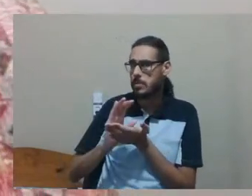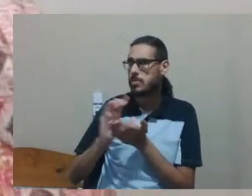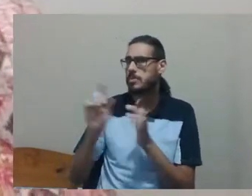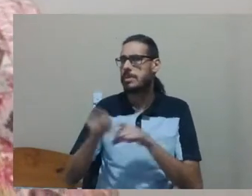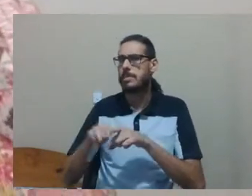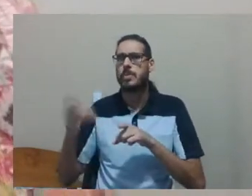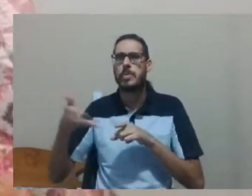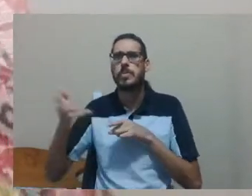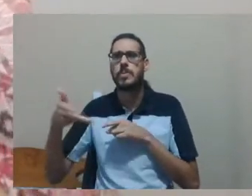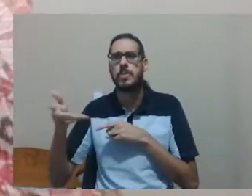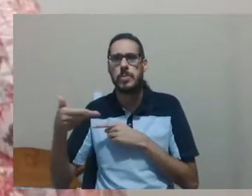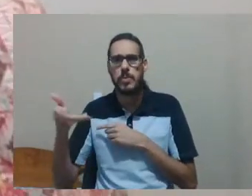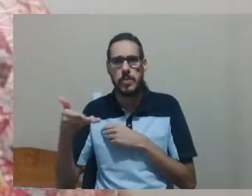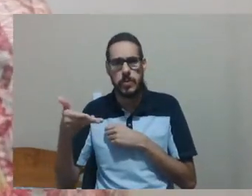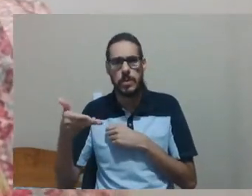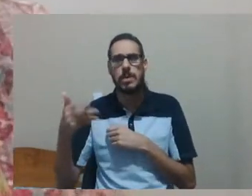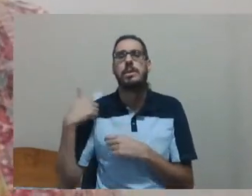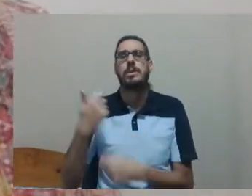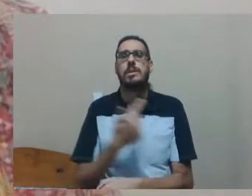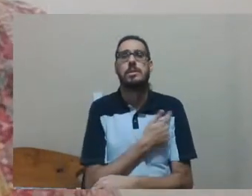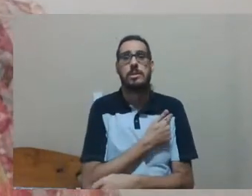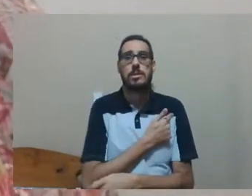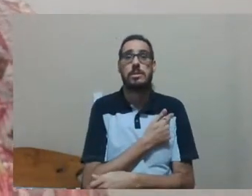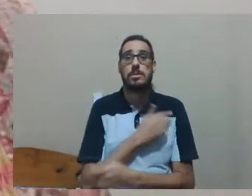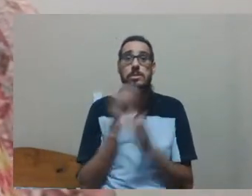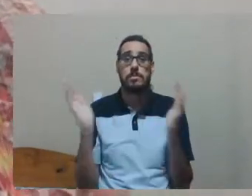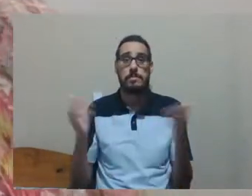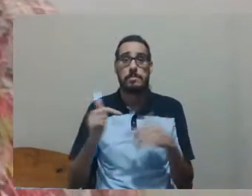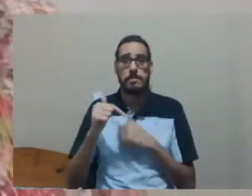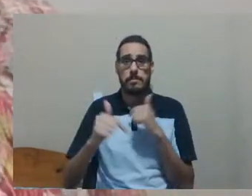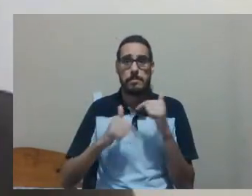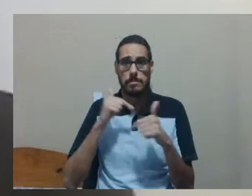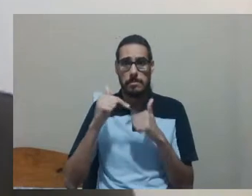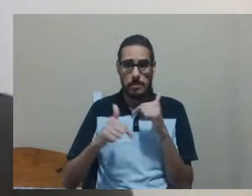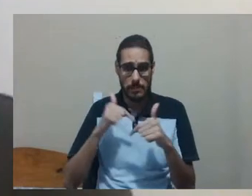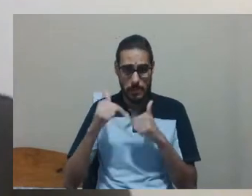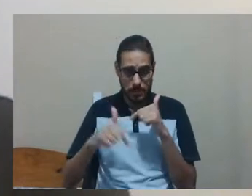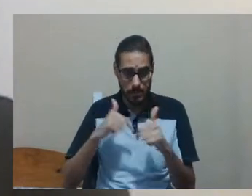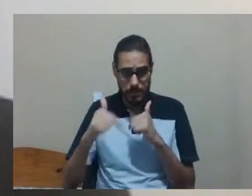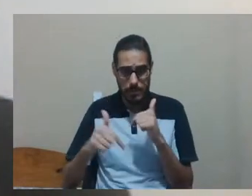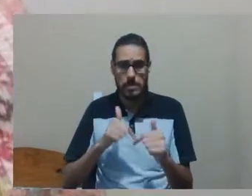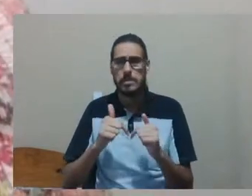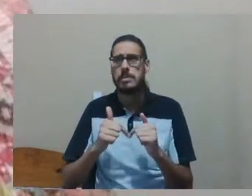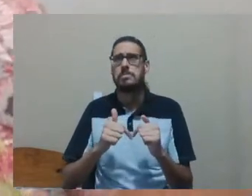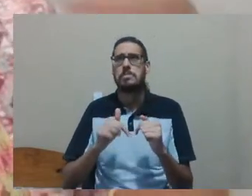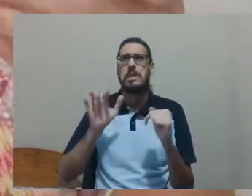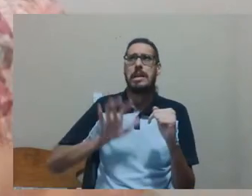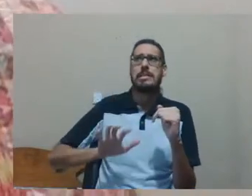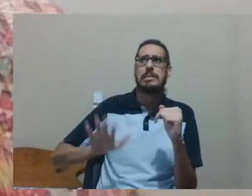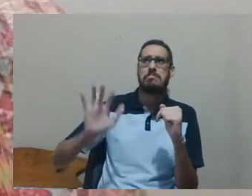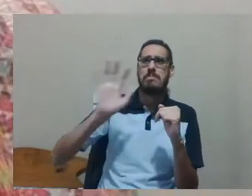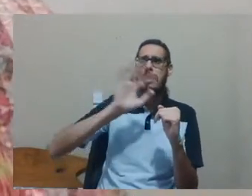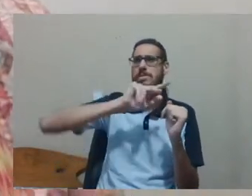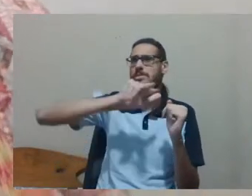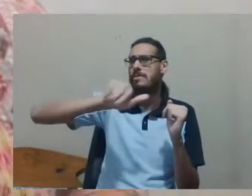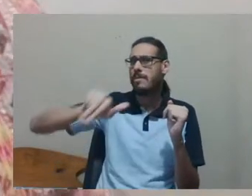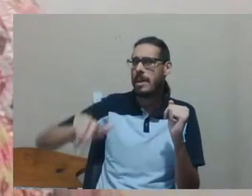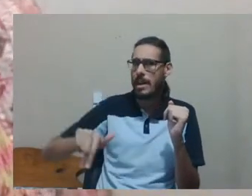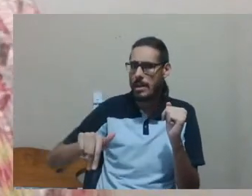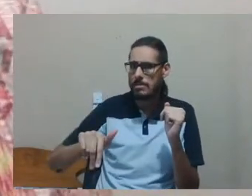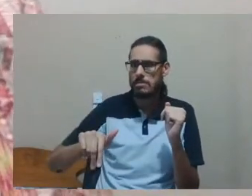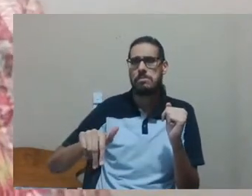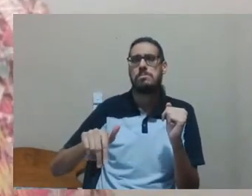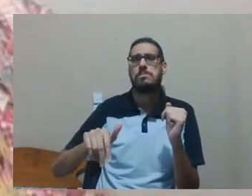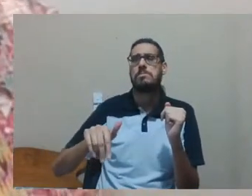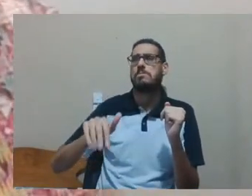agilidade. Nós estamos atuando em vários espaços, em diversos ministérios,